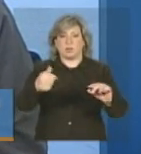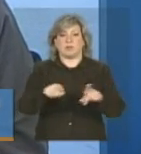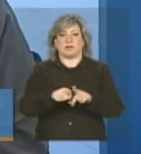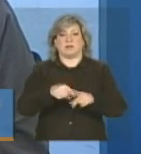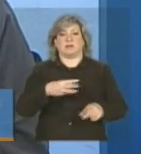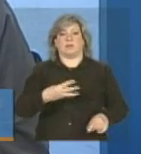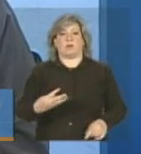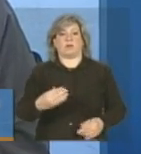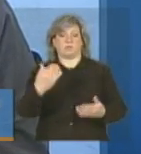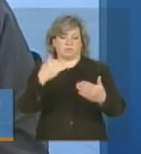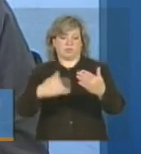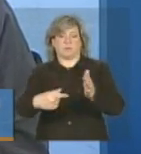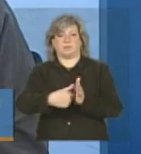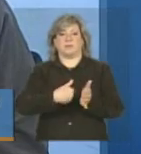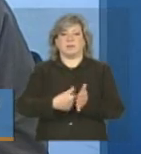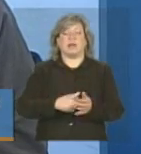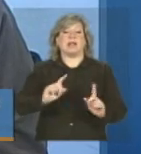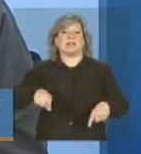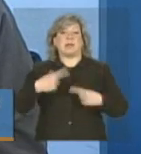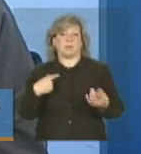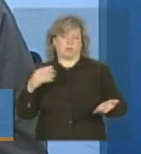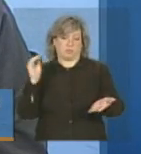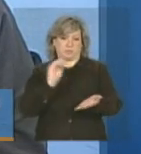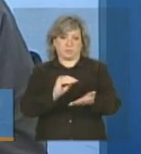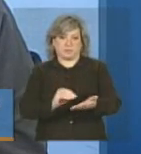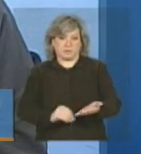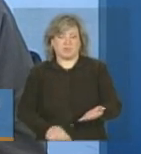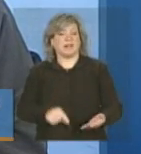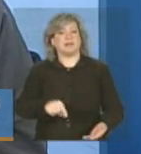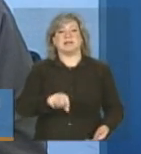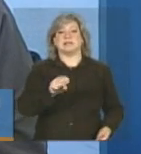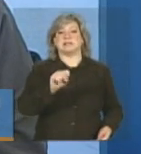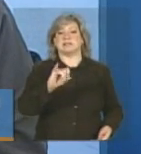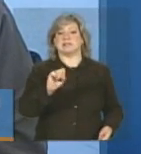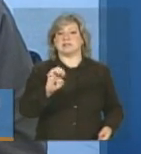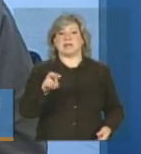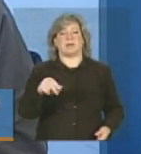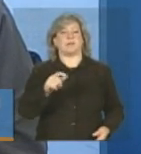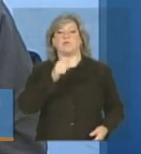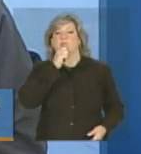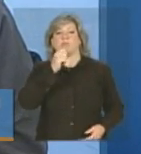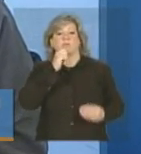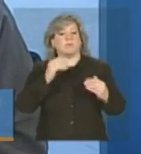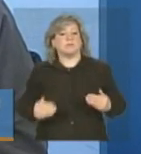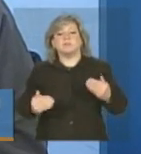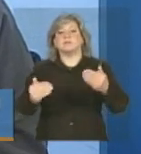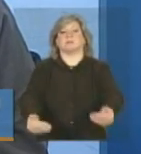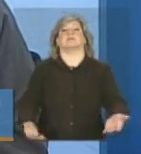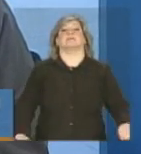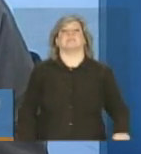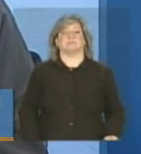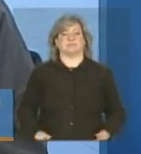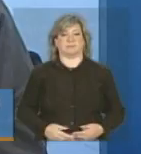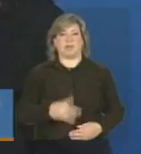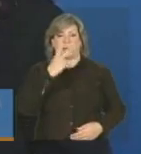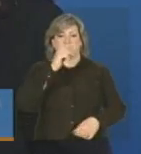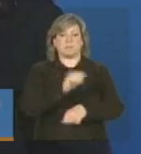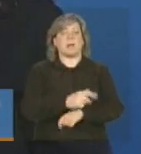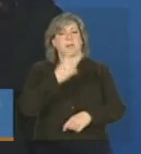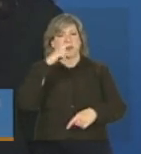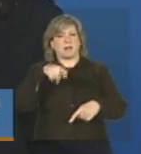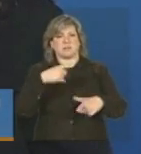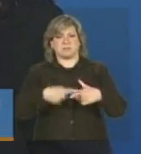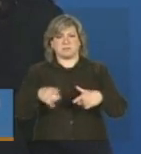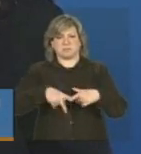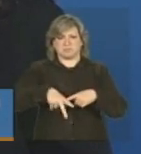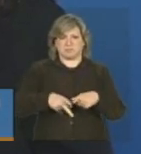questionário. Após preencher o campo, o sistema não passa para a questão seguinte. Me parece um erro no sistema, é